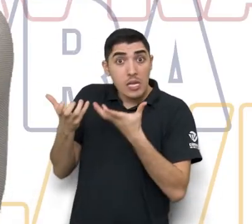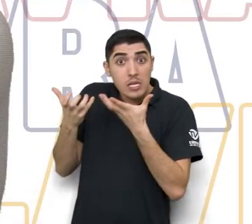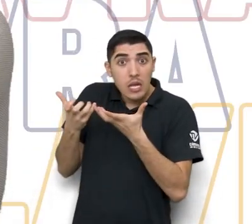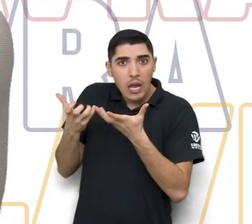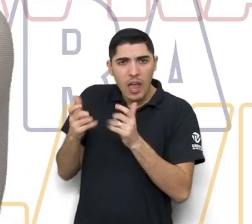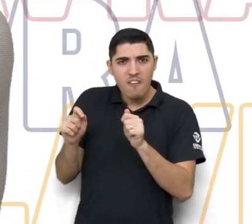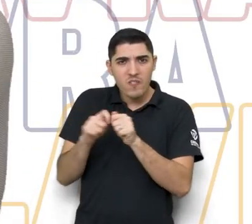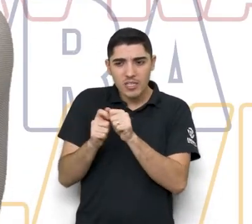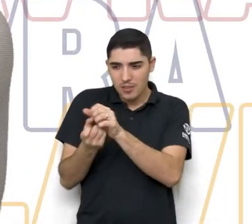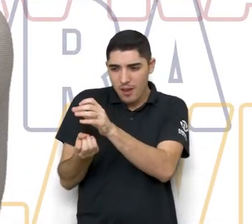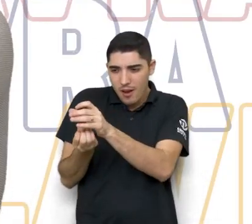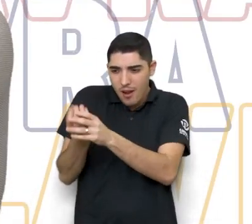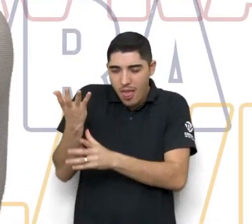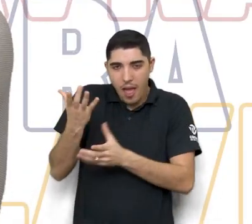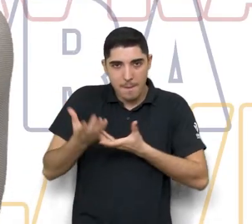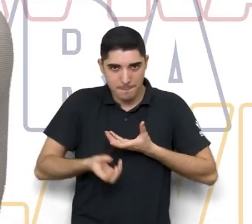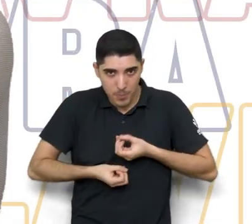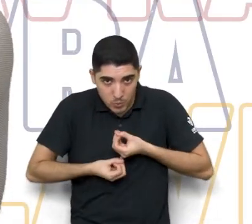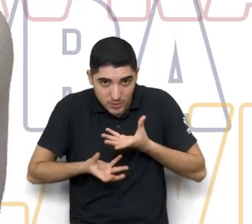um poeta, né,